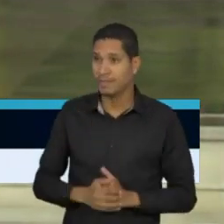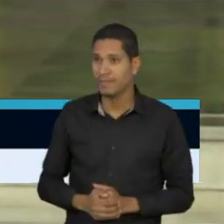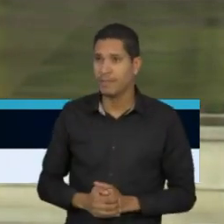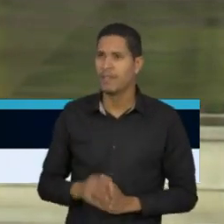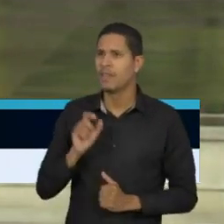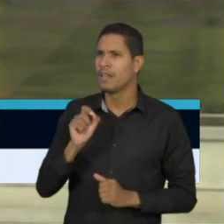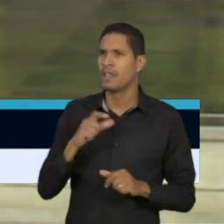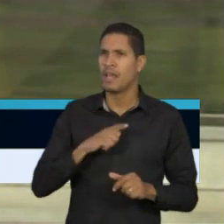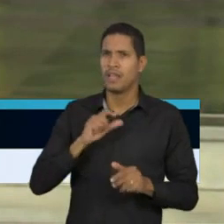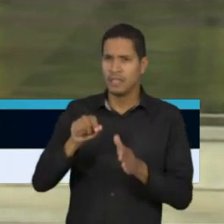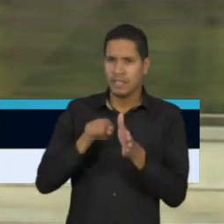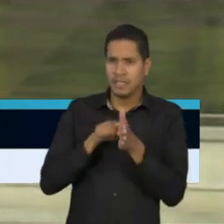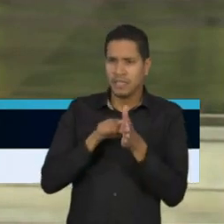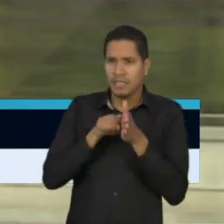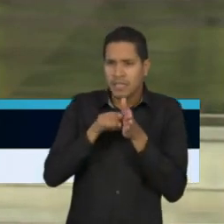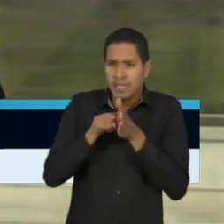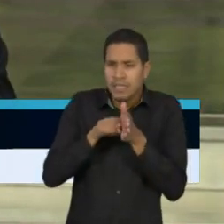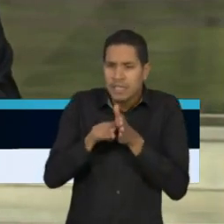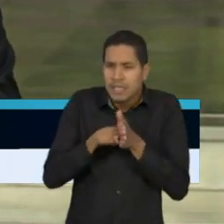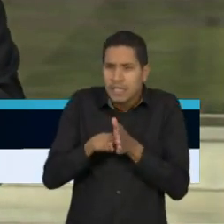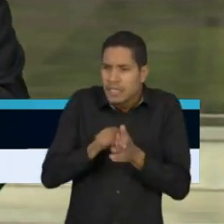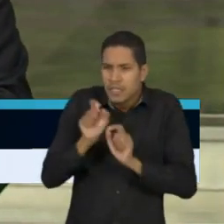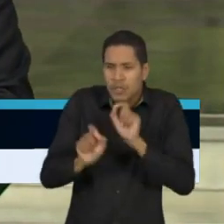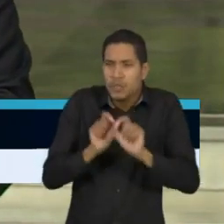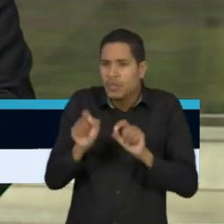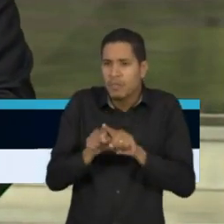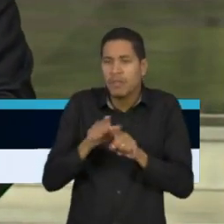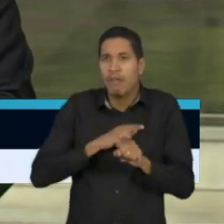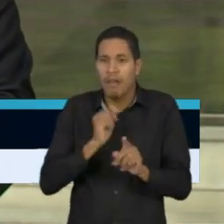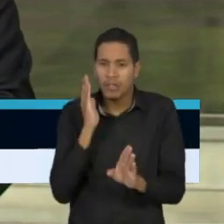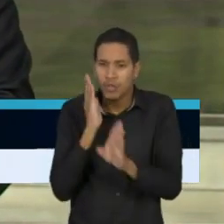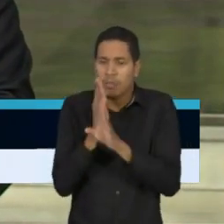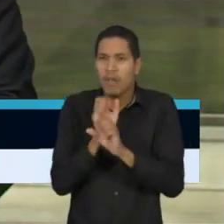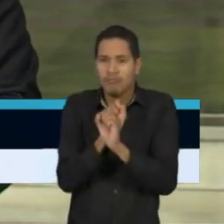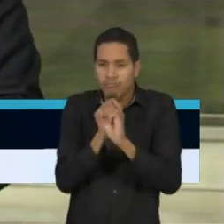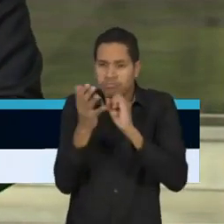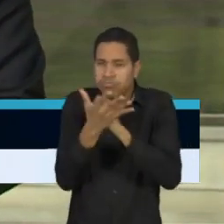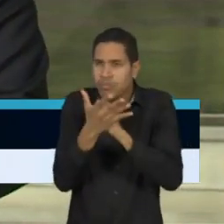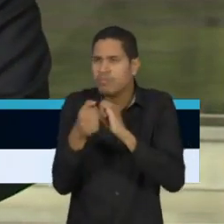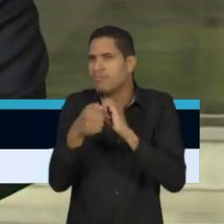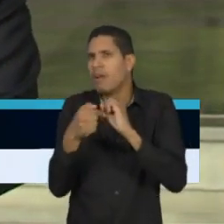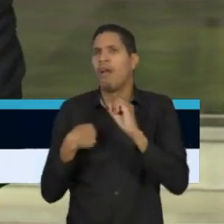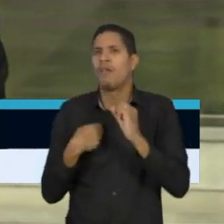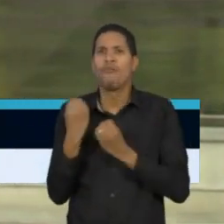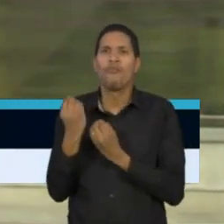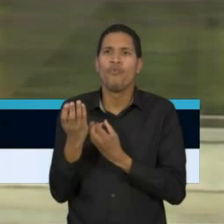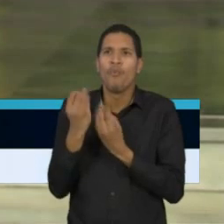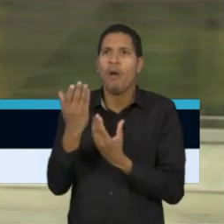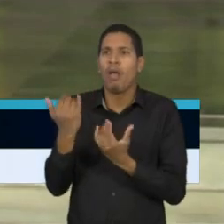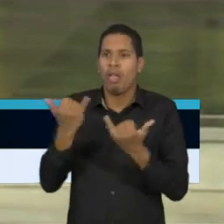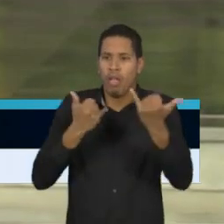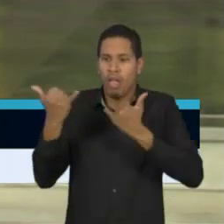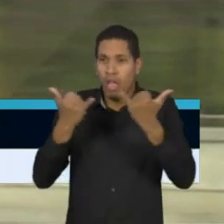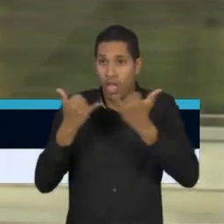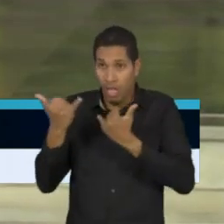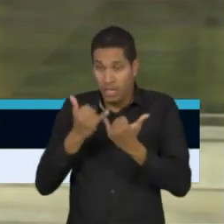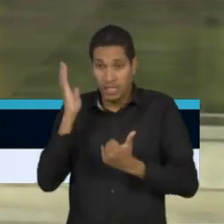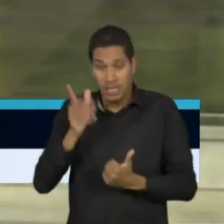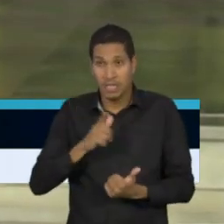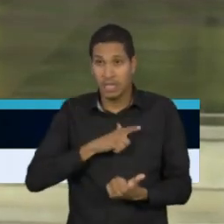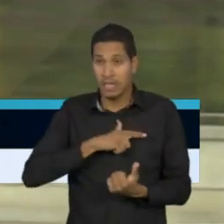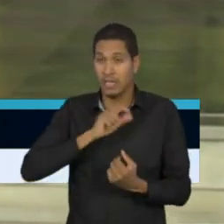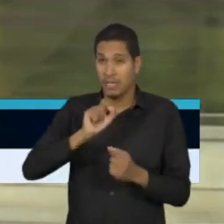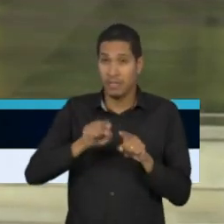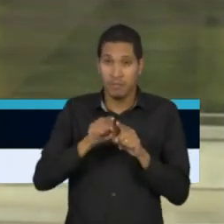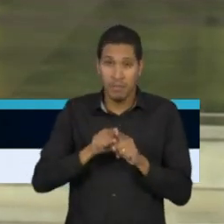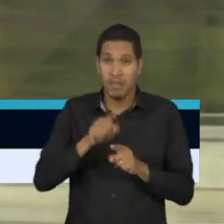exames que estão sendo realizados para a identificação do Covid-19. A informação que temos é que o sistema está sobrecarregado e o